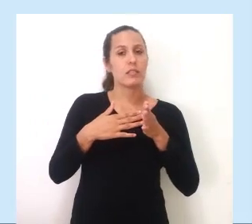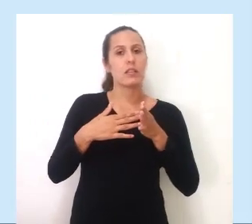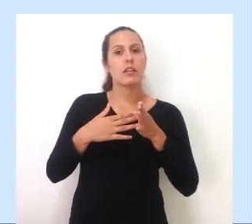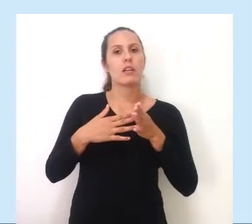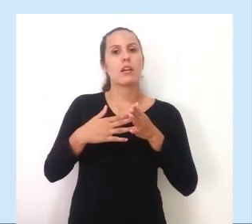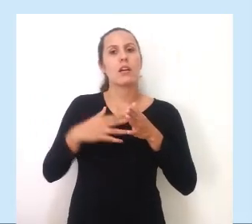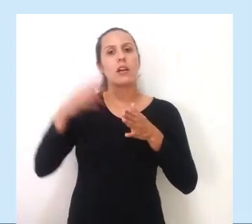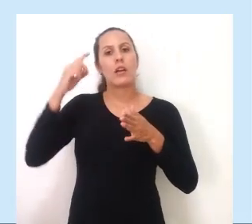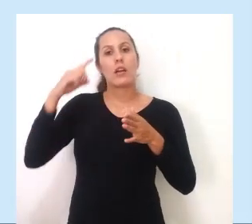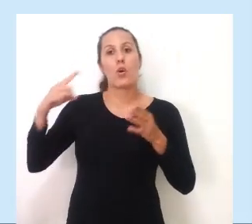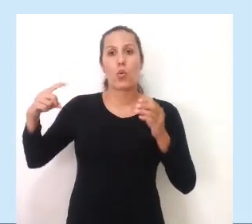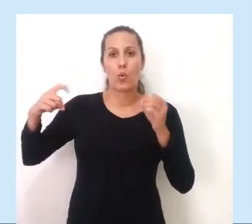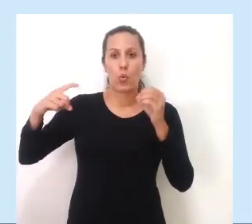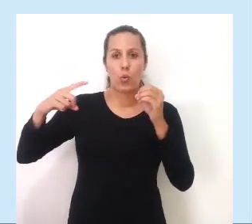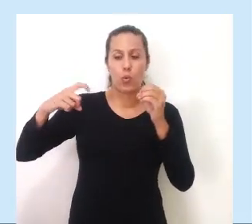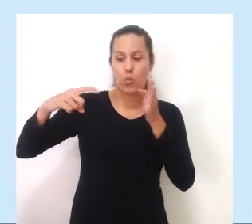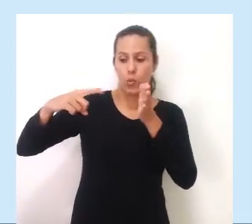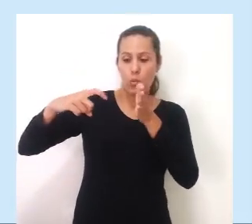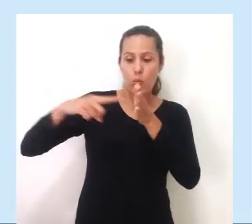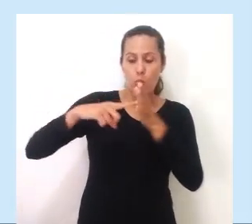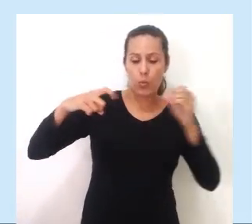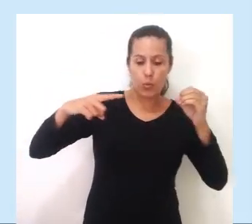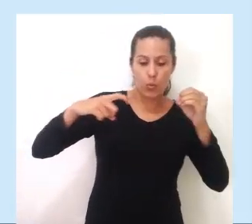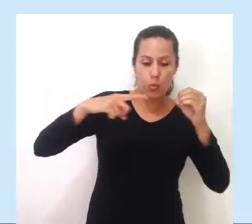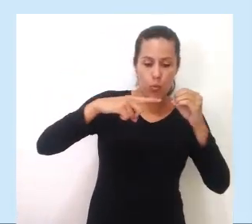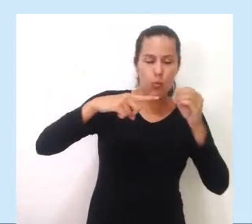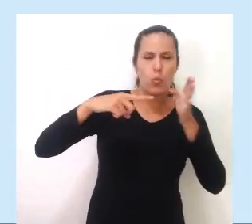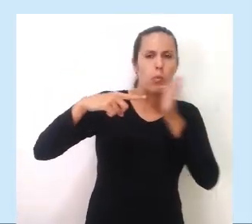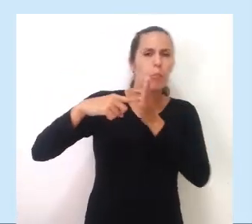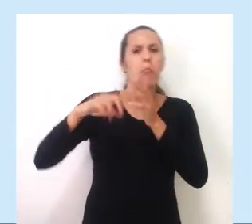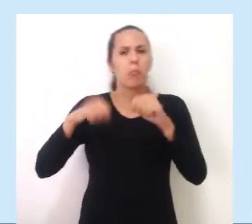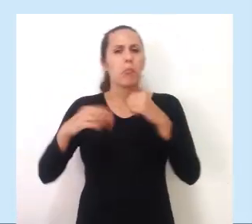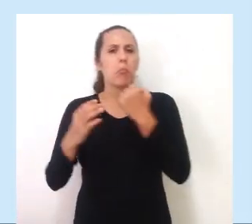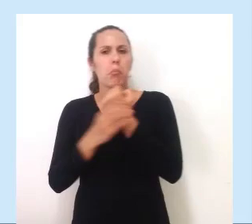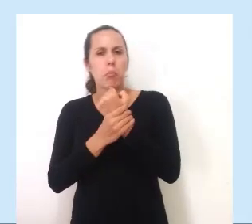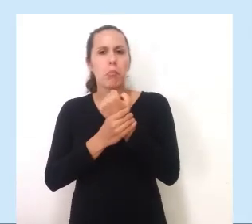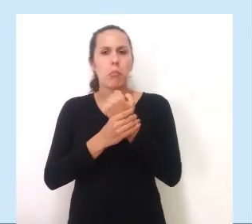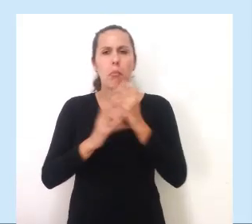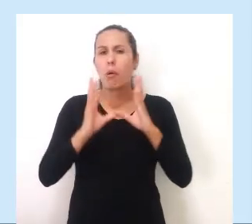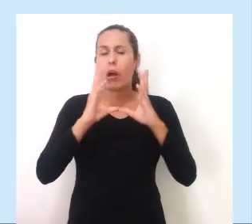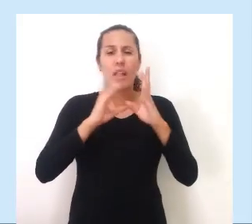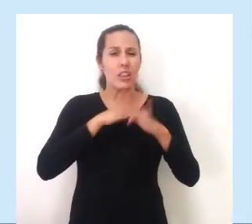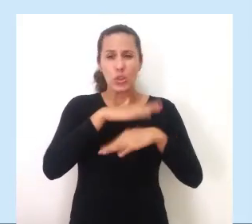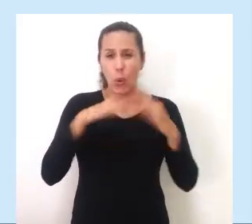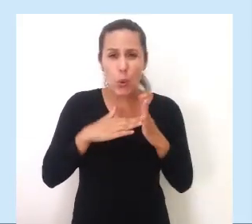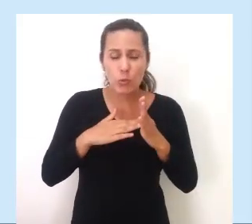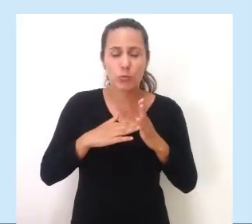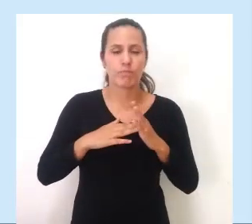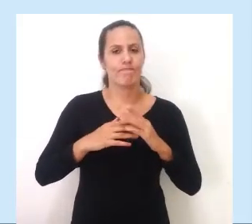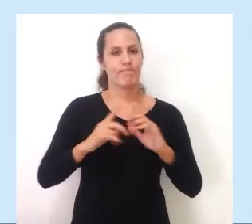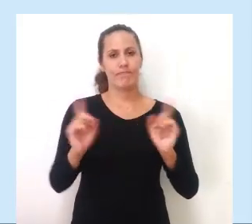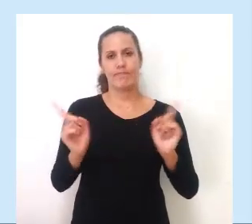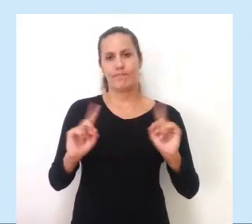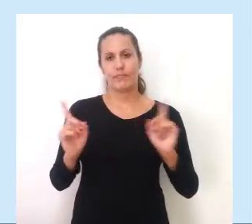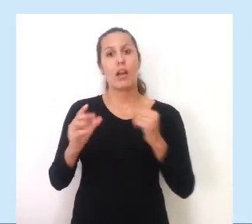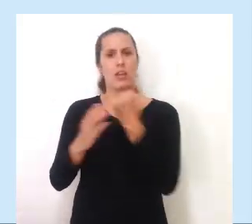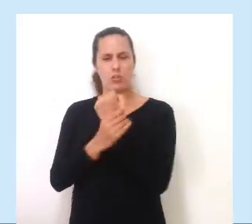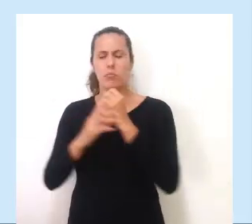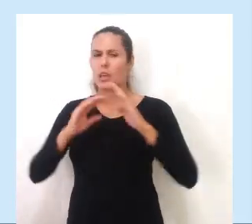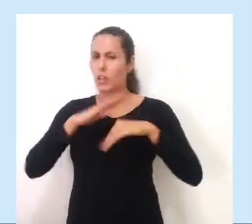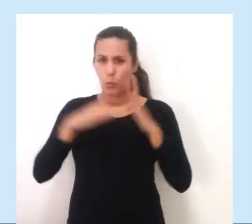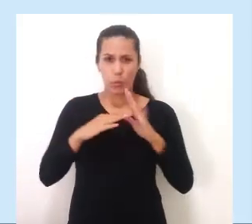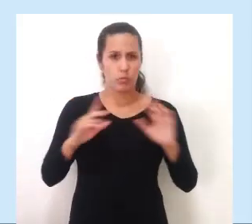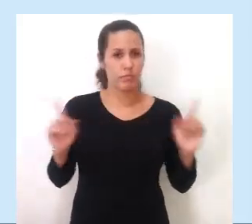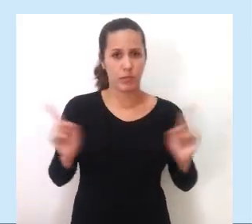seguro. Métodos de barreira impede a chegada do espermatozoide até o óvulo. Este sim é